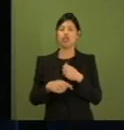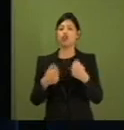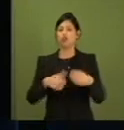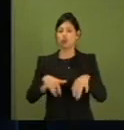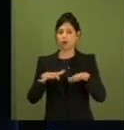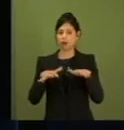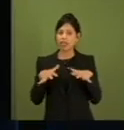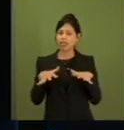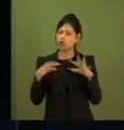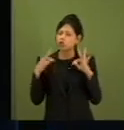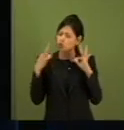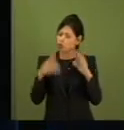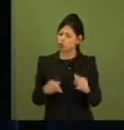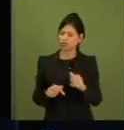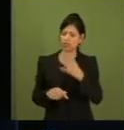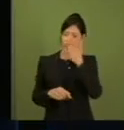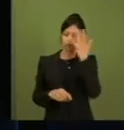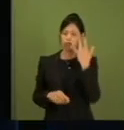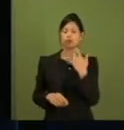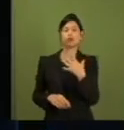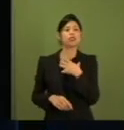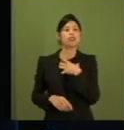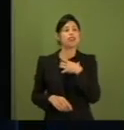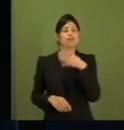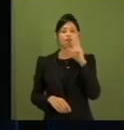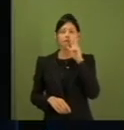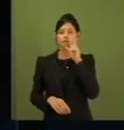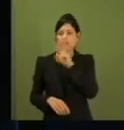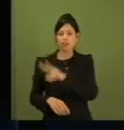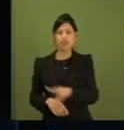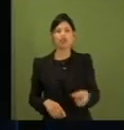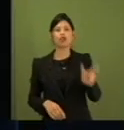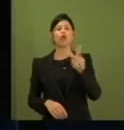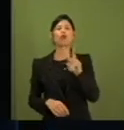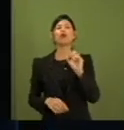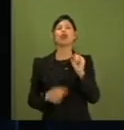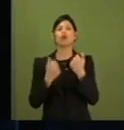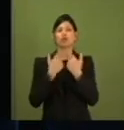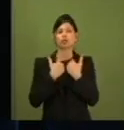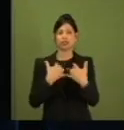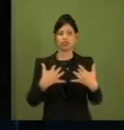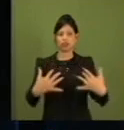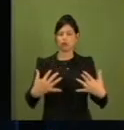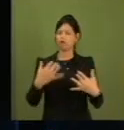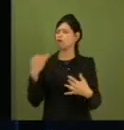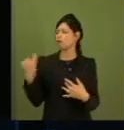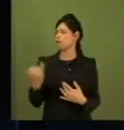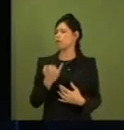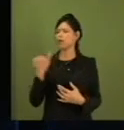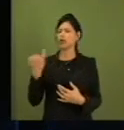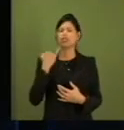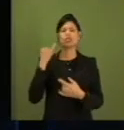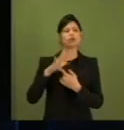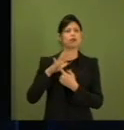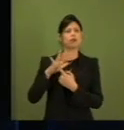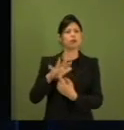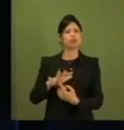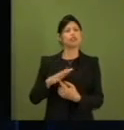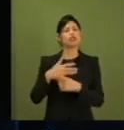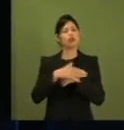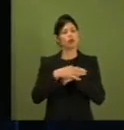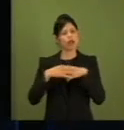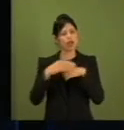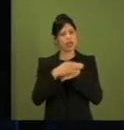ouviram e viram aquele momento do plenário, foi fundamental para mostrar o carinho dessa casa. Eu